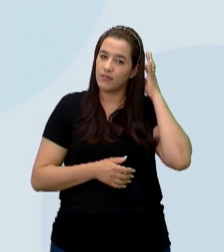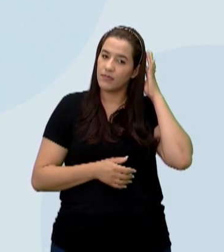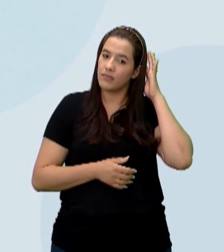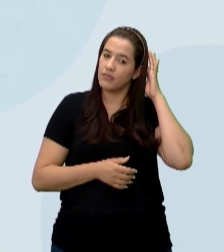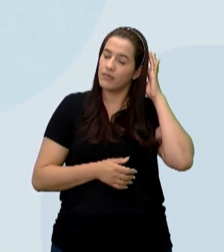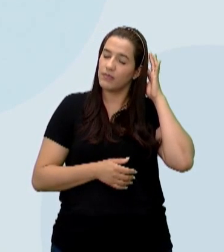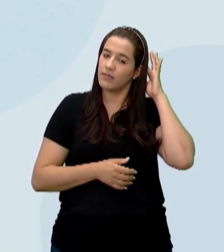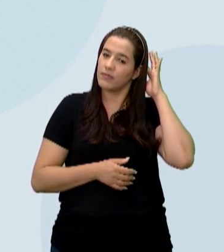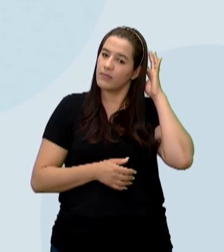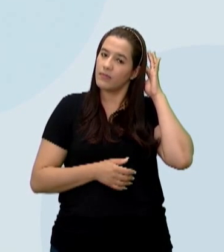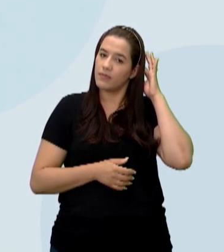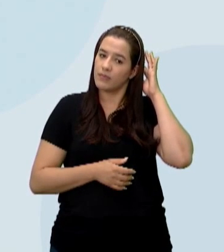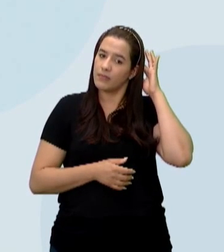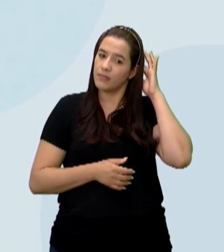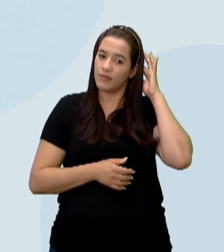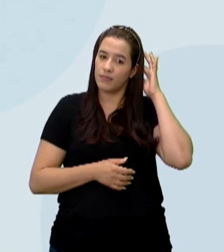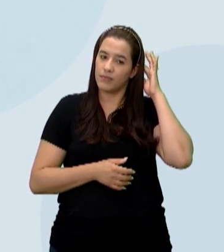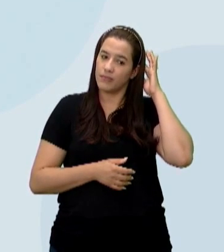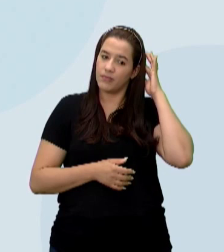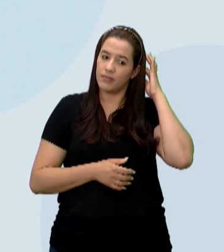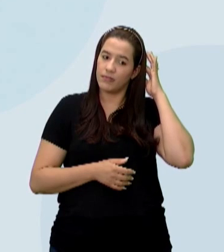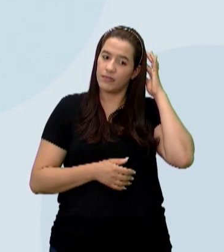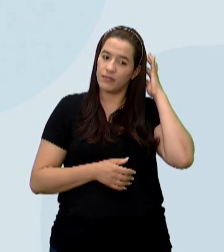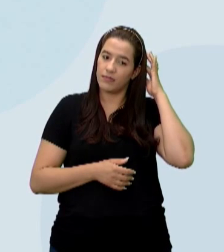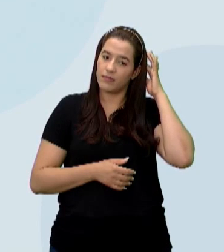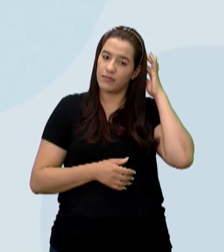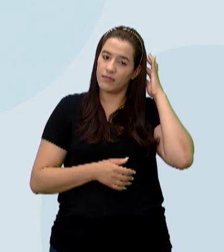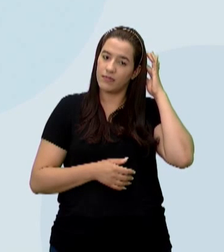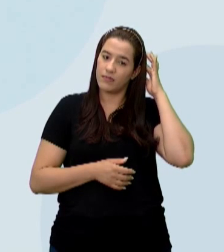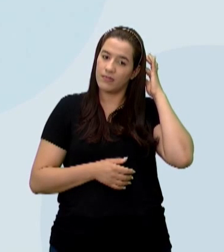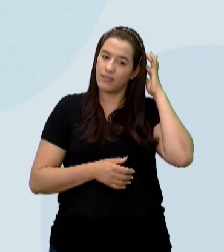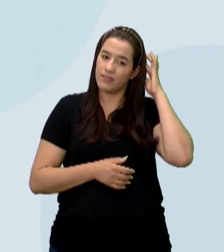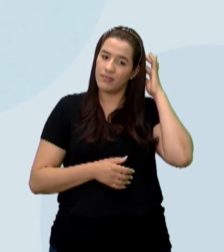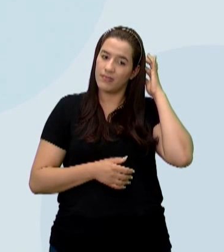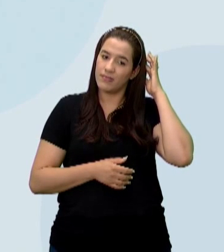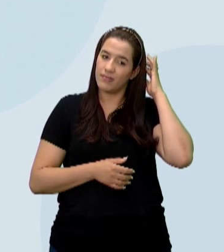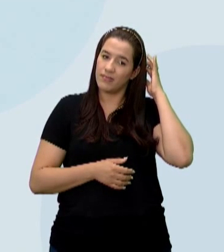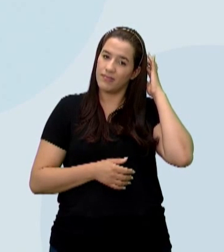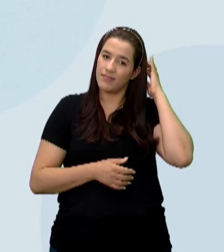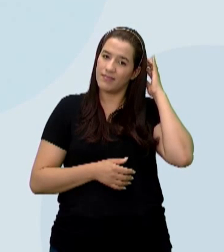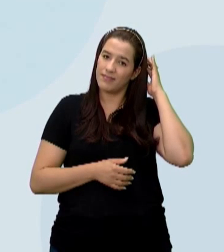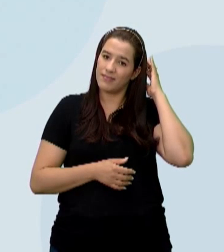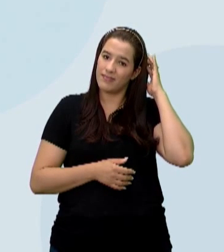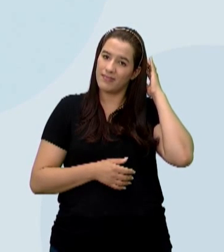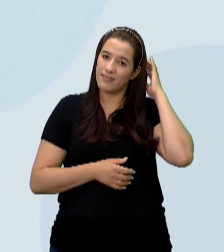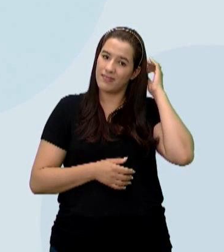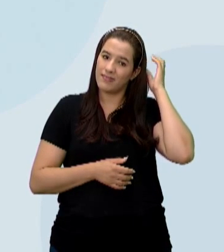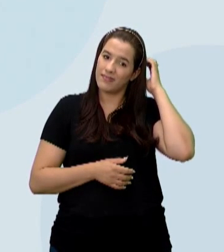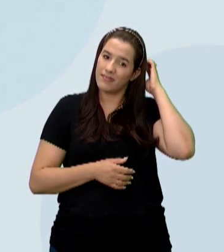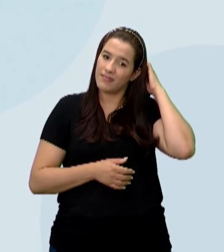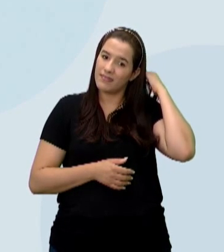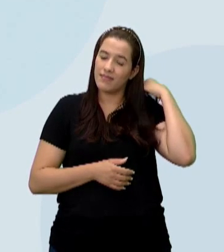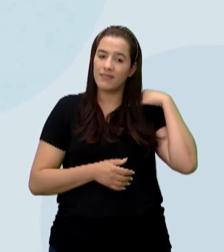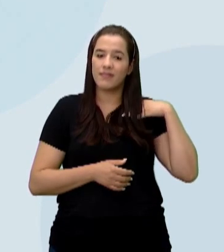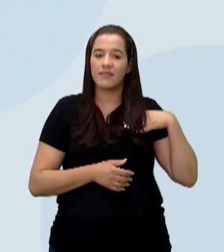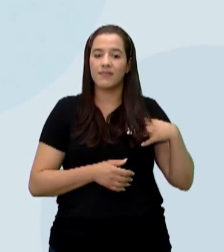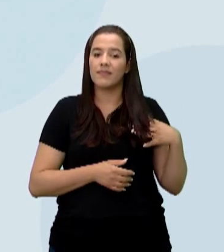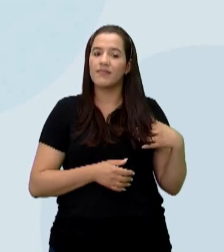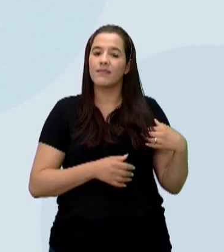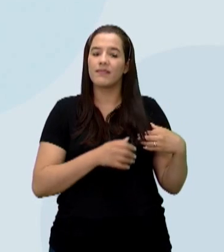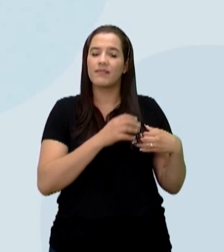joga para a Elaine, porque a Elaine se esqueceu o microfone. É verdade. A gente tentou aqui, mas não